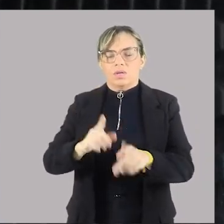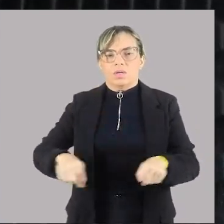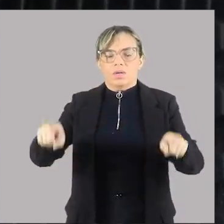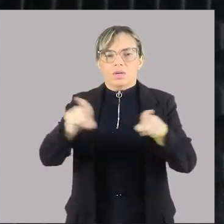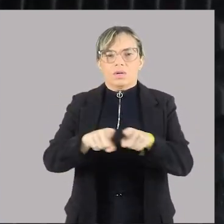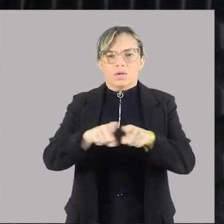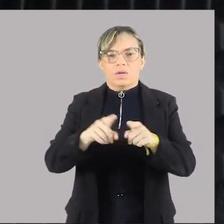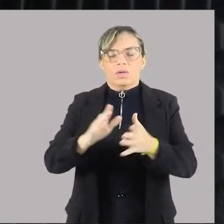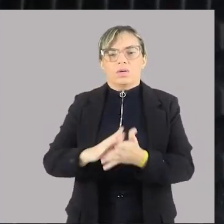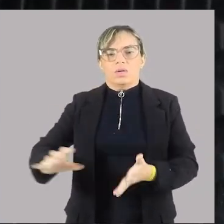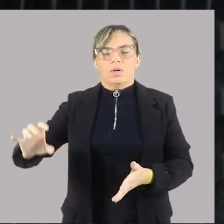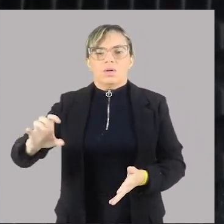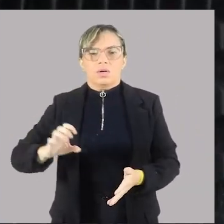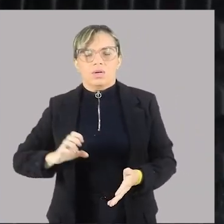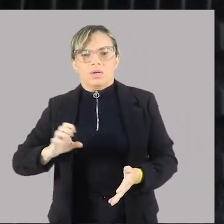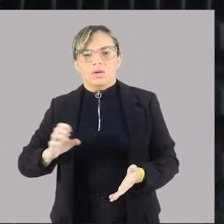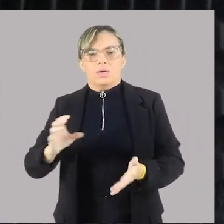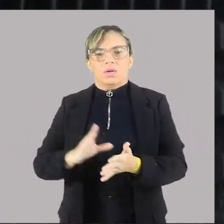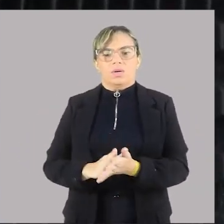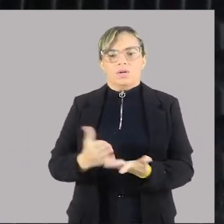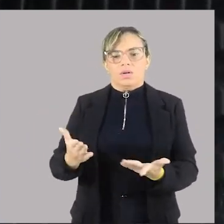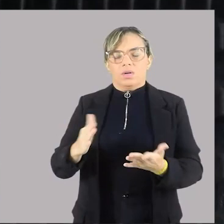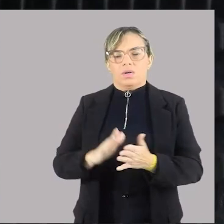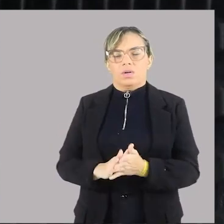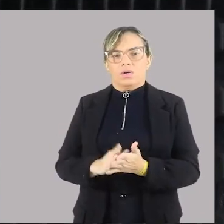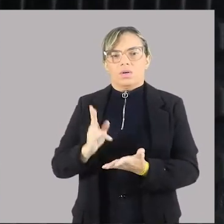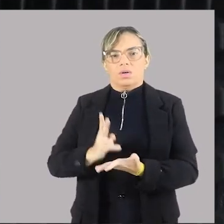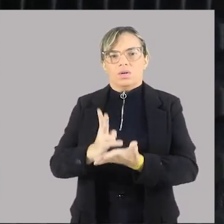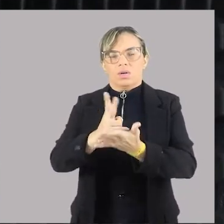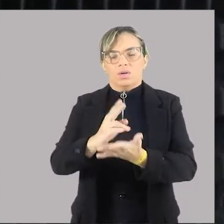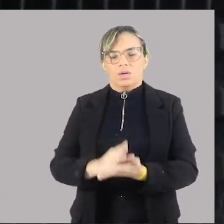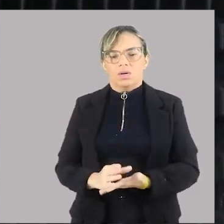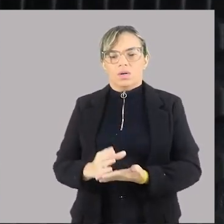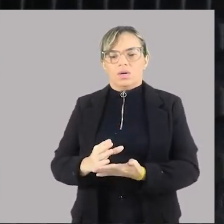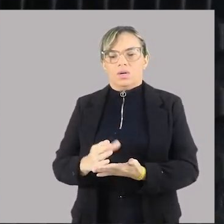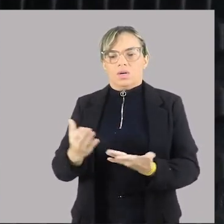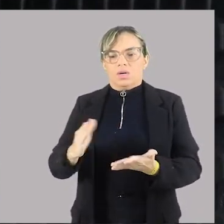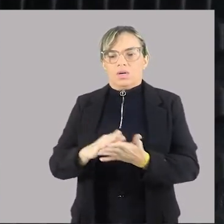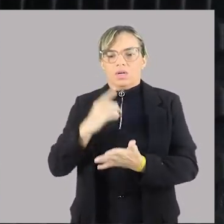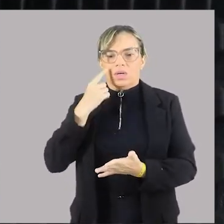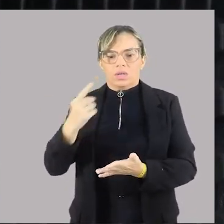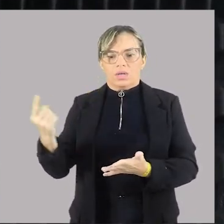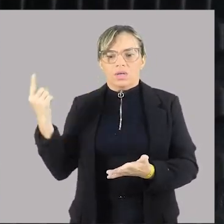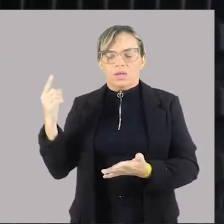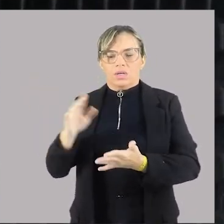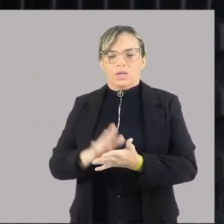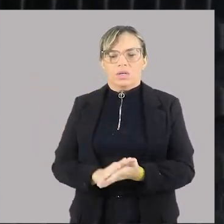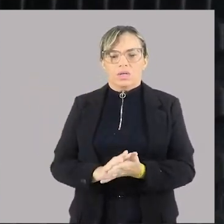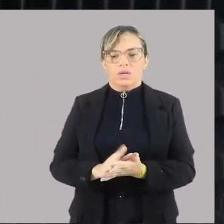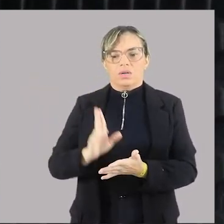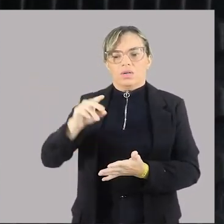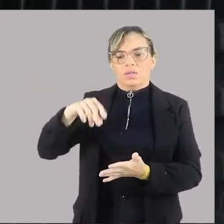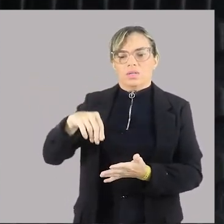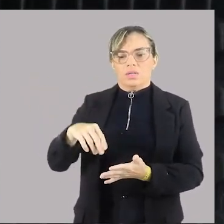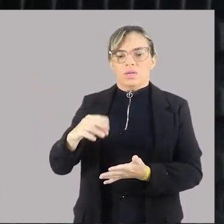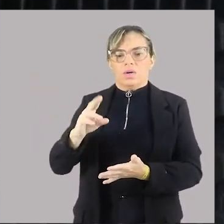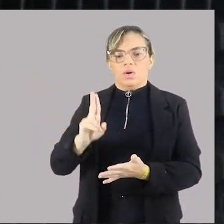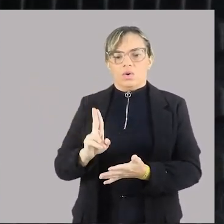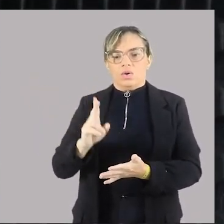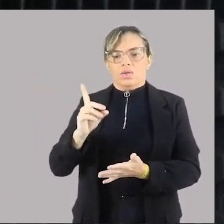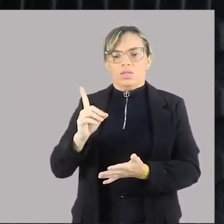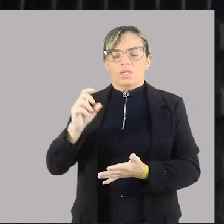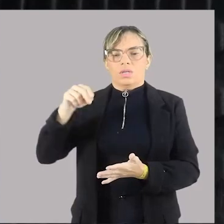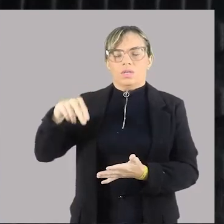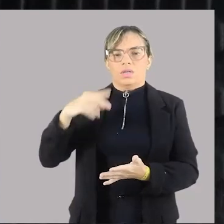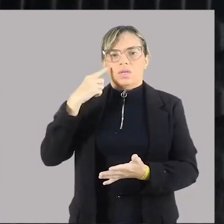elites conservadoras da UDN, da União Democrática Nacional, antes dele renunciar, Vargas vai